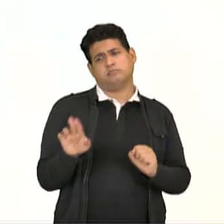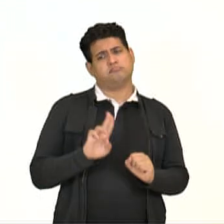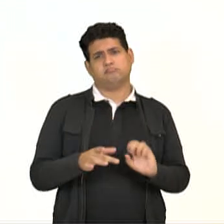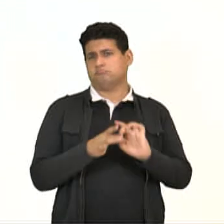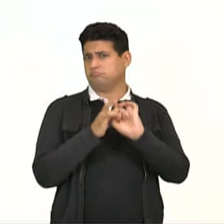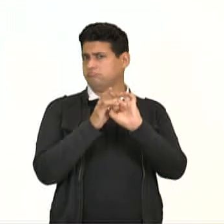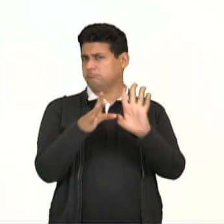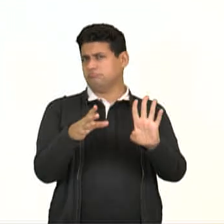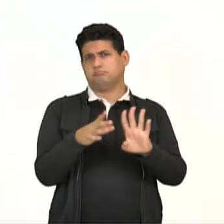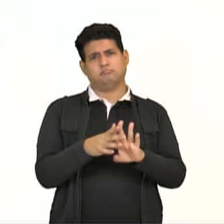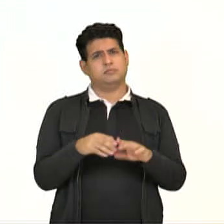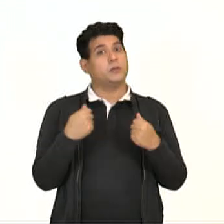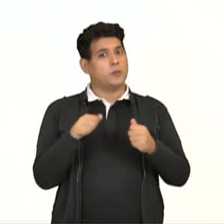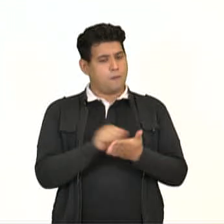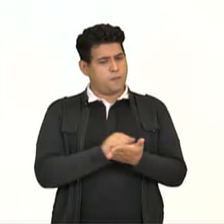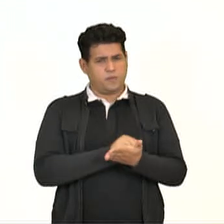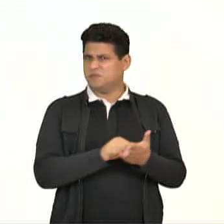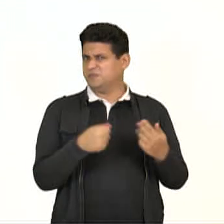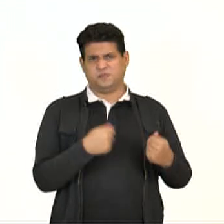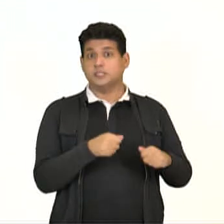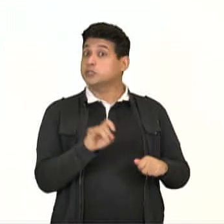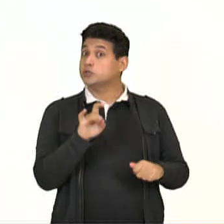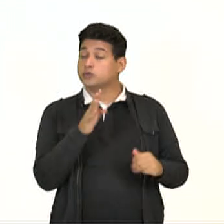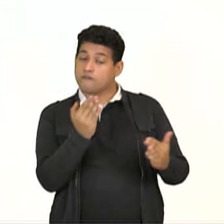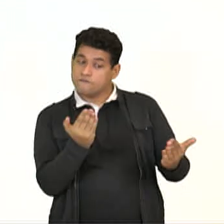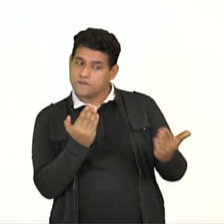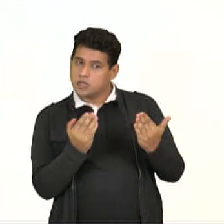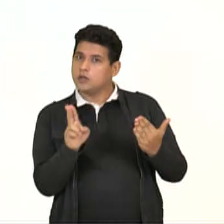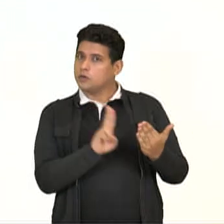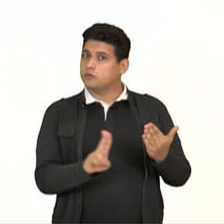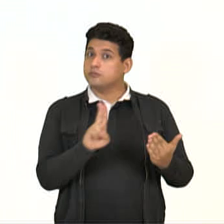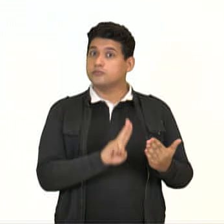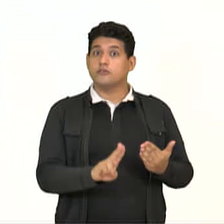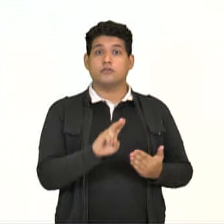por favor, não apague, tá? Só confere se você usou.